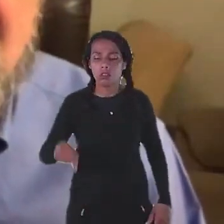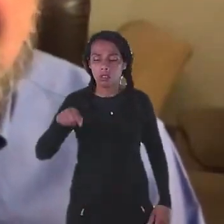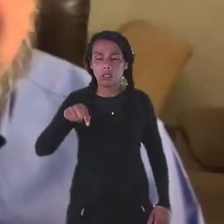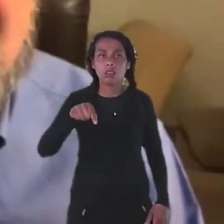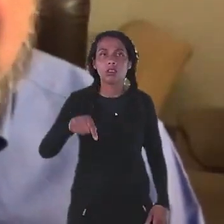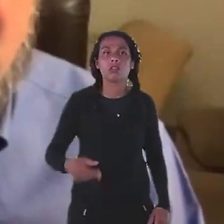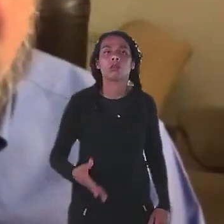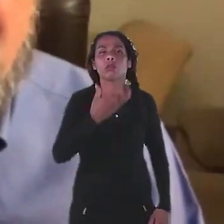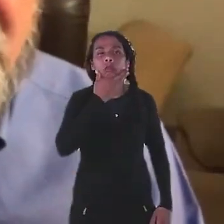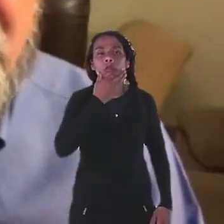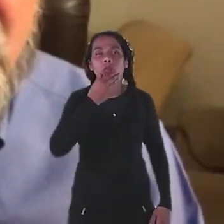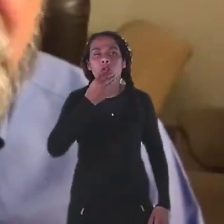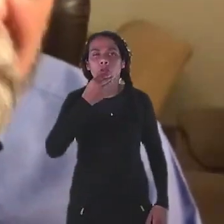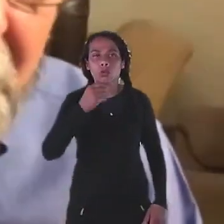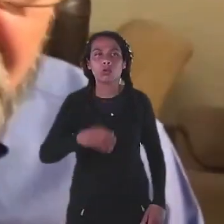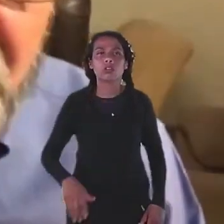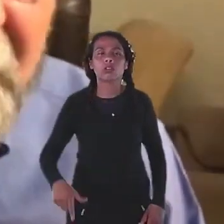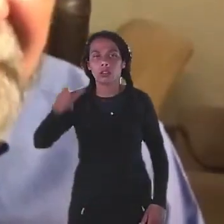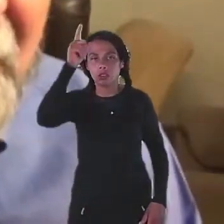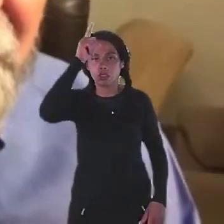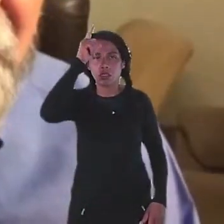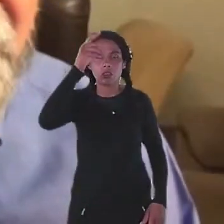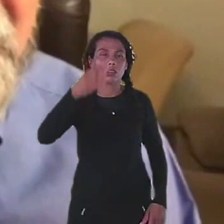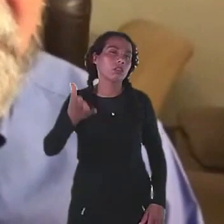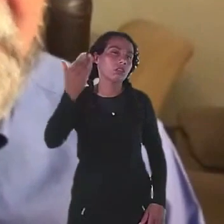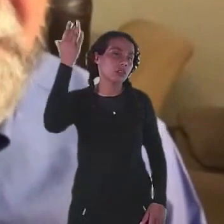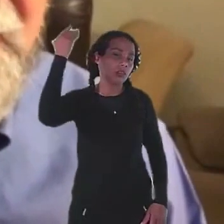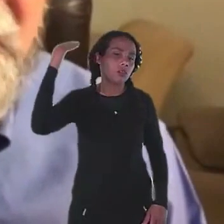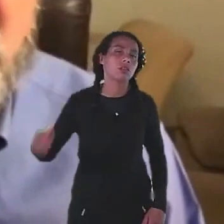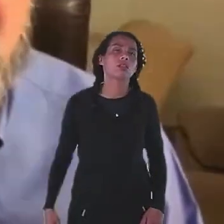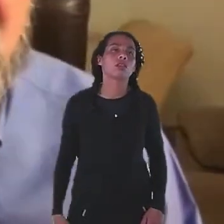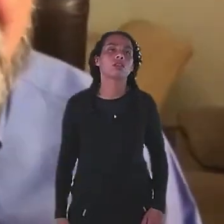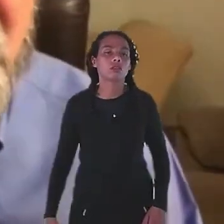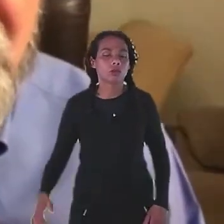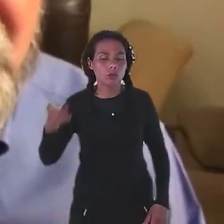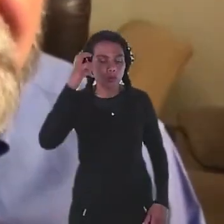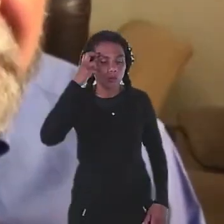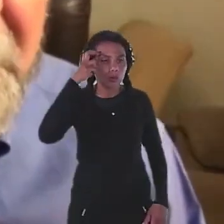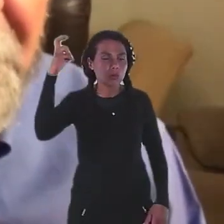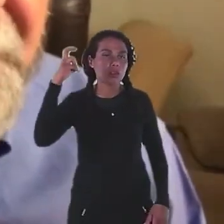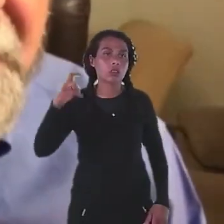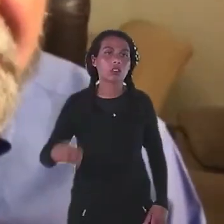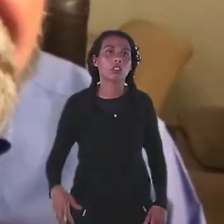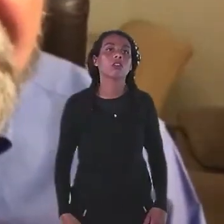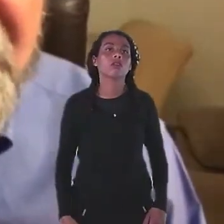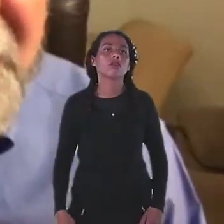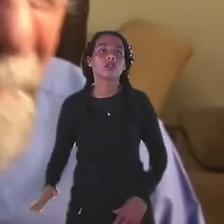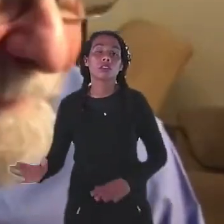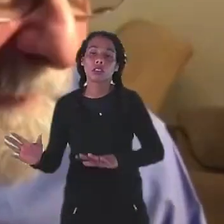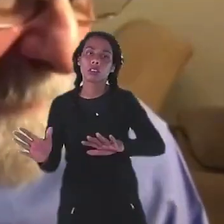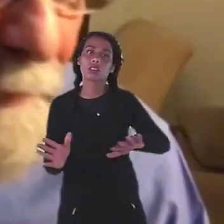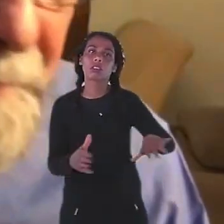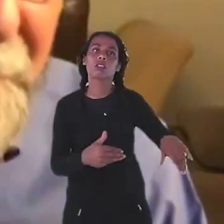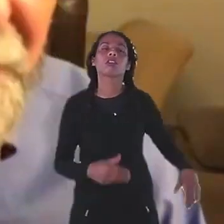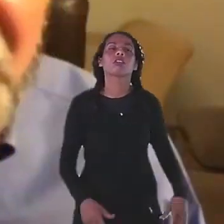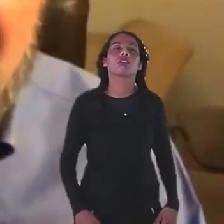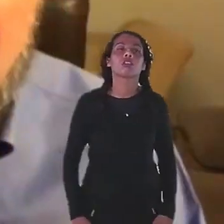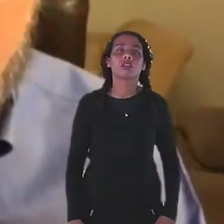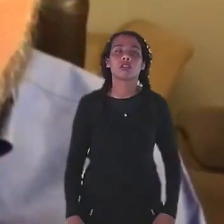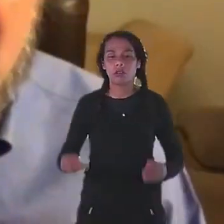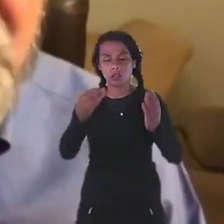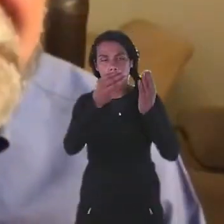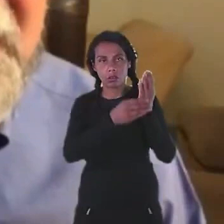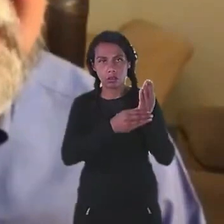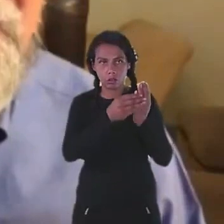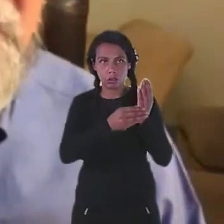né? E aquilo sempre foi porque casava com o que eu aprendi com a minha avó e com a minha mãe, né? Então, esse livro aqui, você